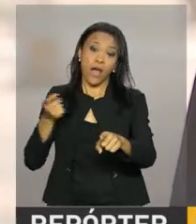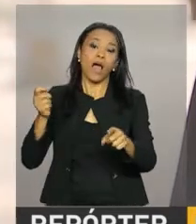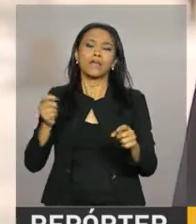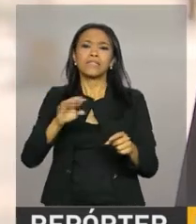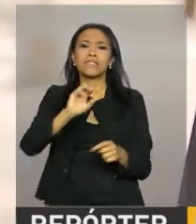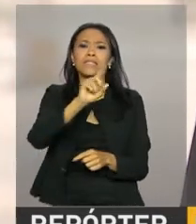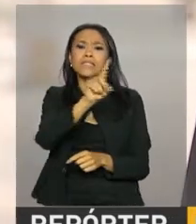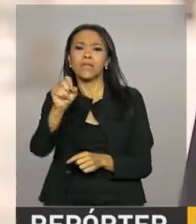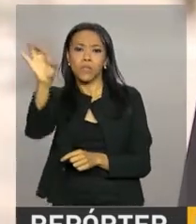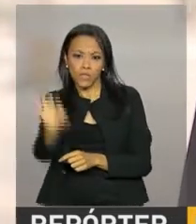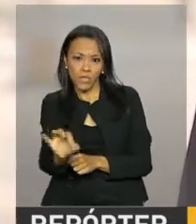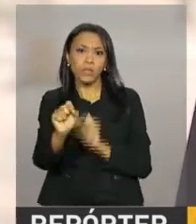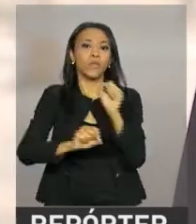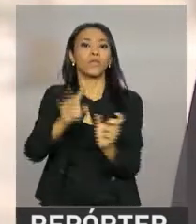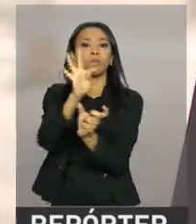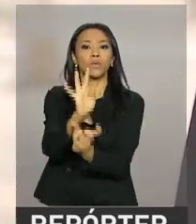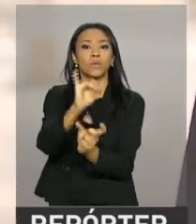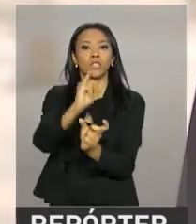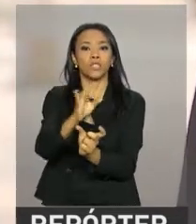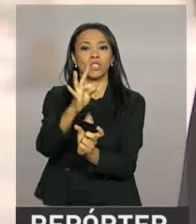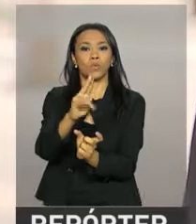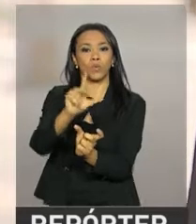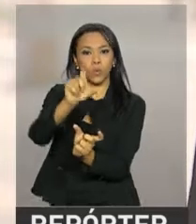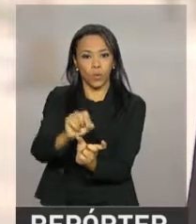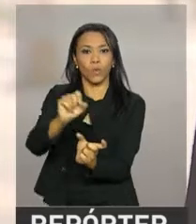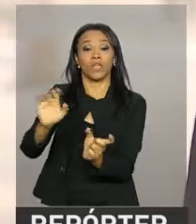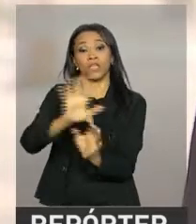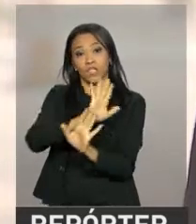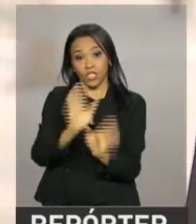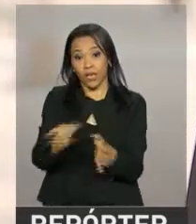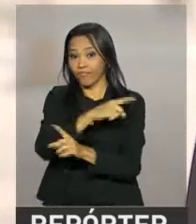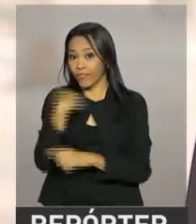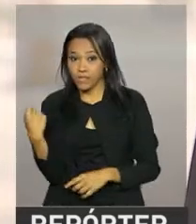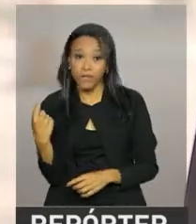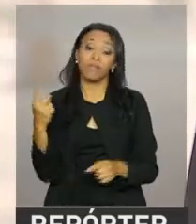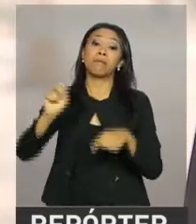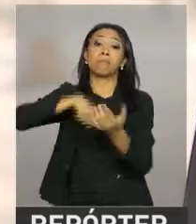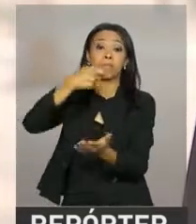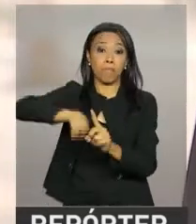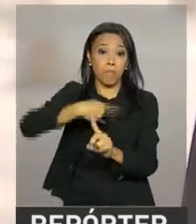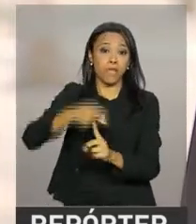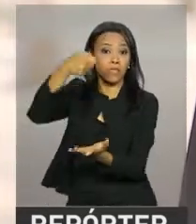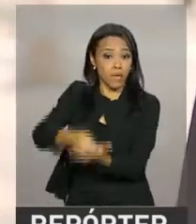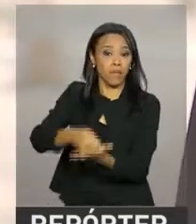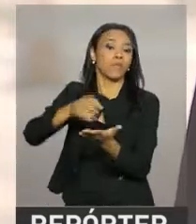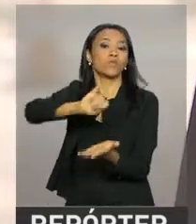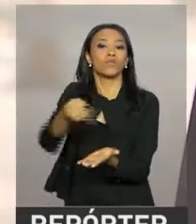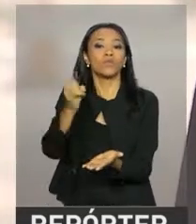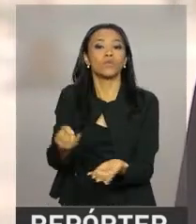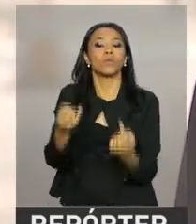quase 100% dos títulos que venceram além do pagamento de juros o governo também voltou a emitir títulos no mercado